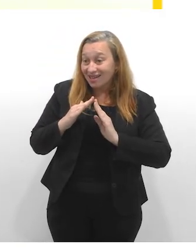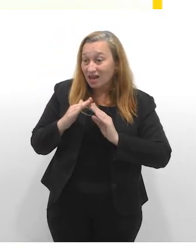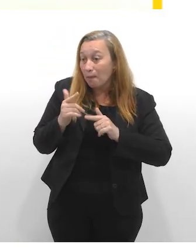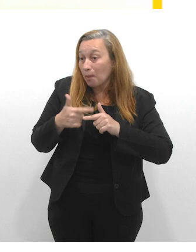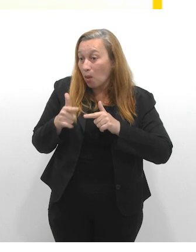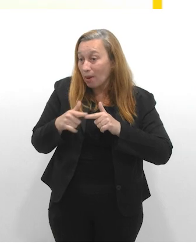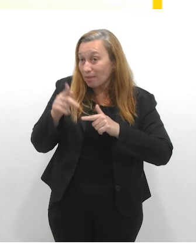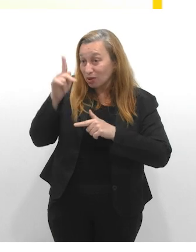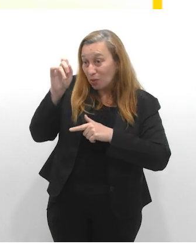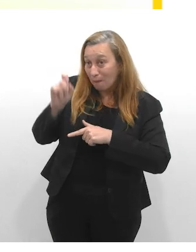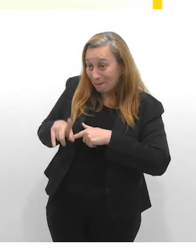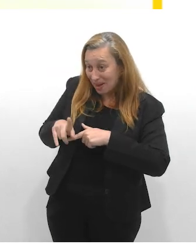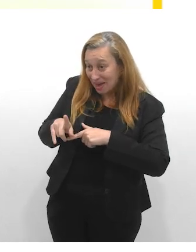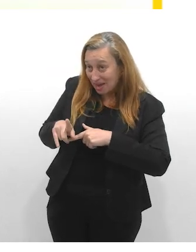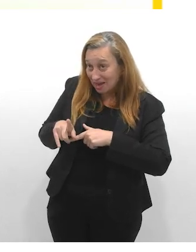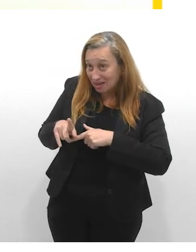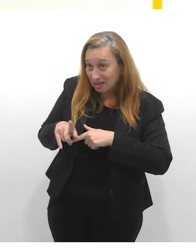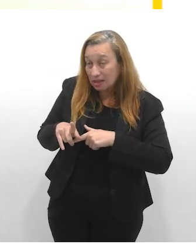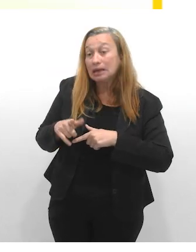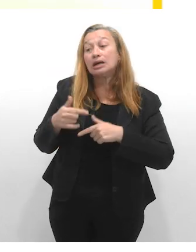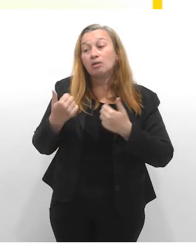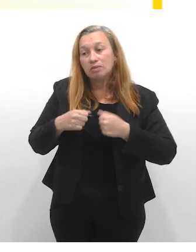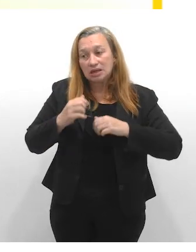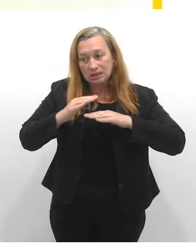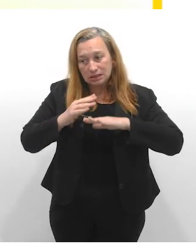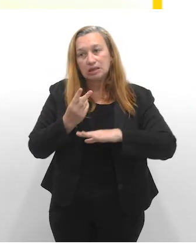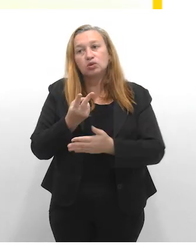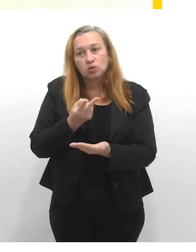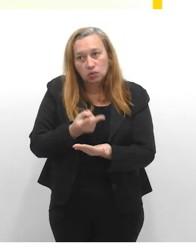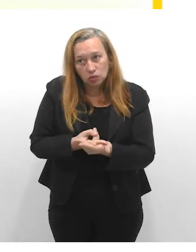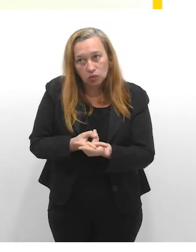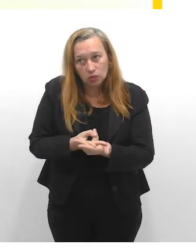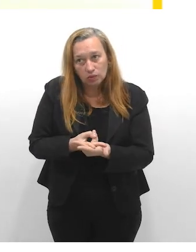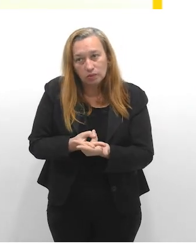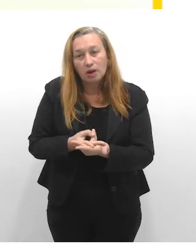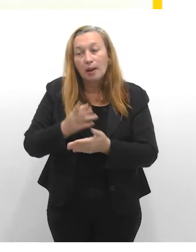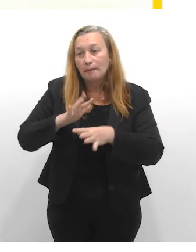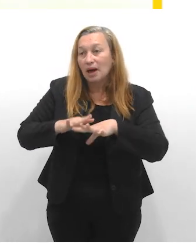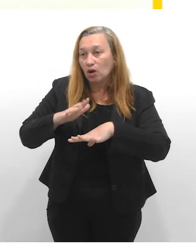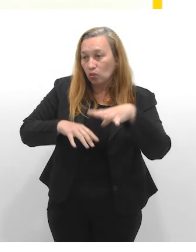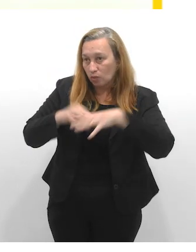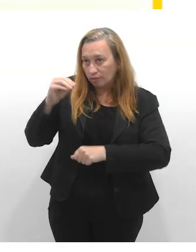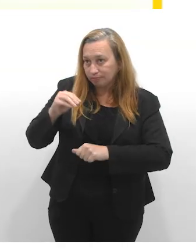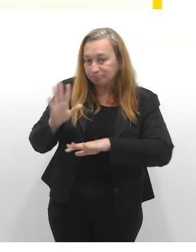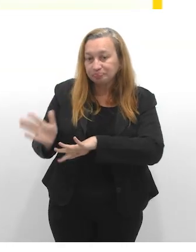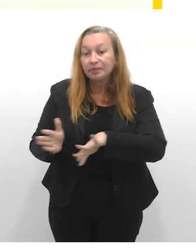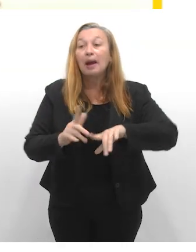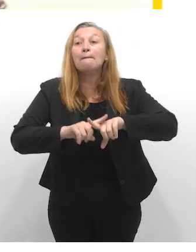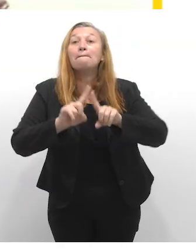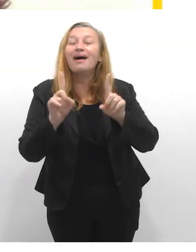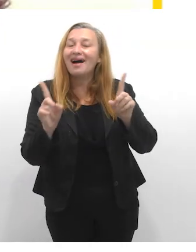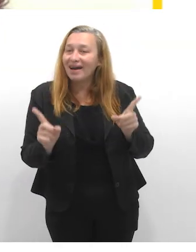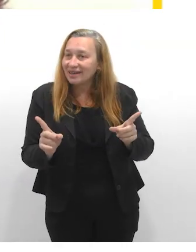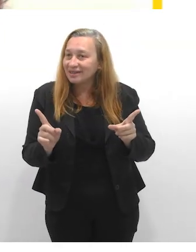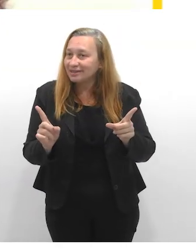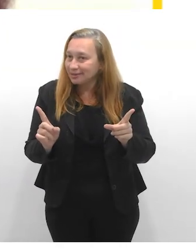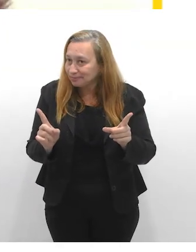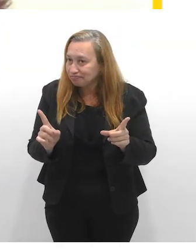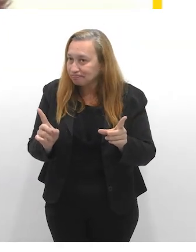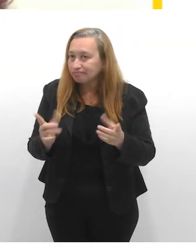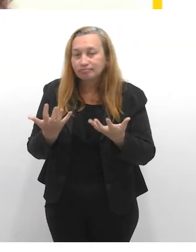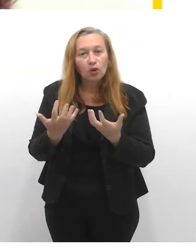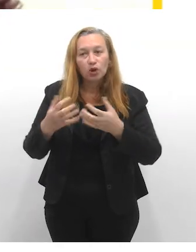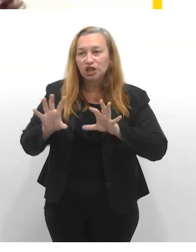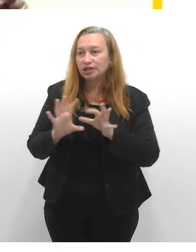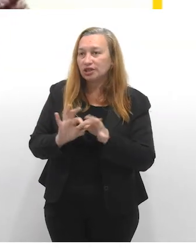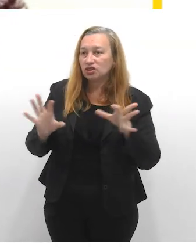pé, então a condição de repouso é necessária, né, para a cura. Mas, de antemão, não